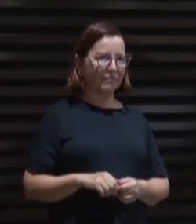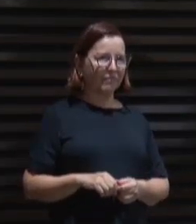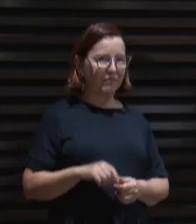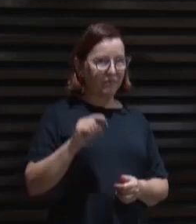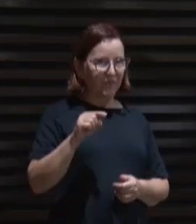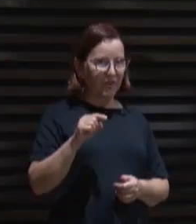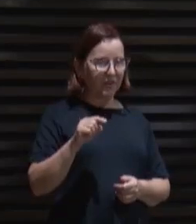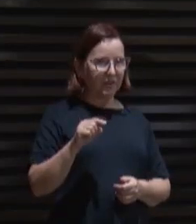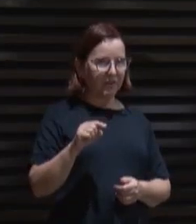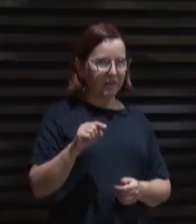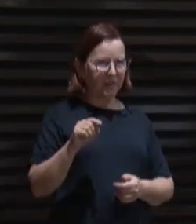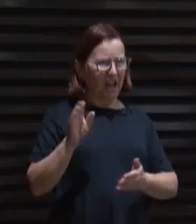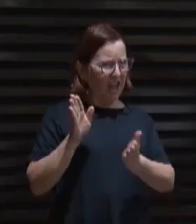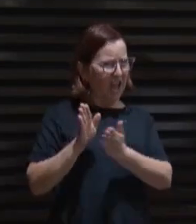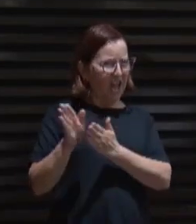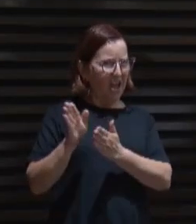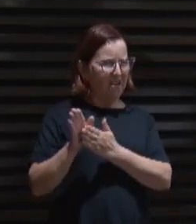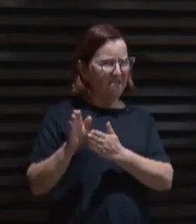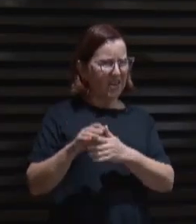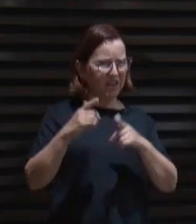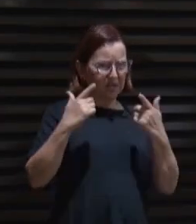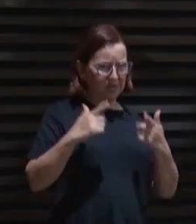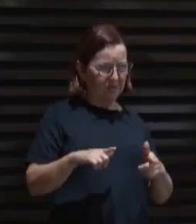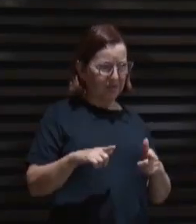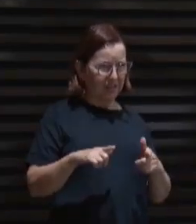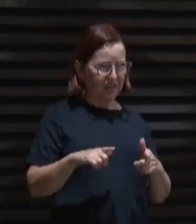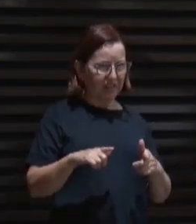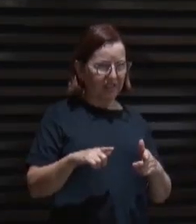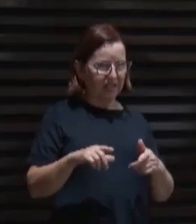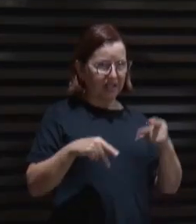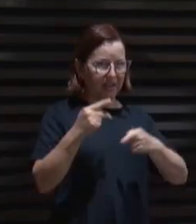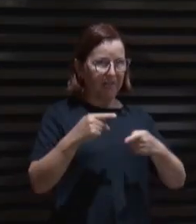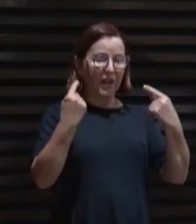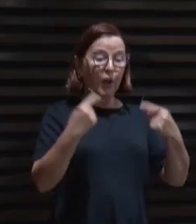Você foge ou sai dos lugares que ferem o caráter de Cristo?